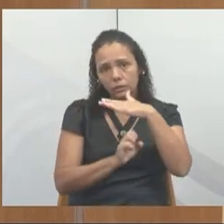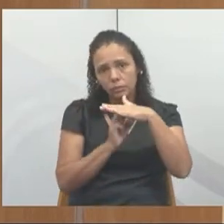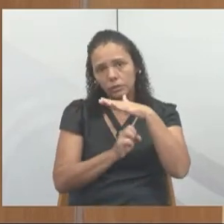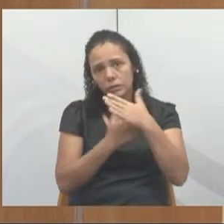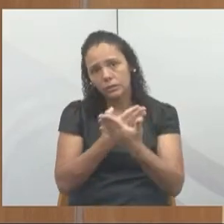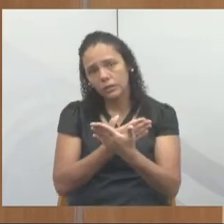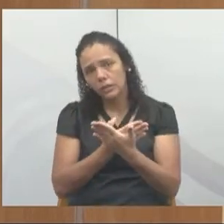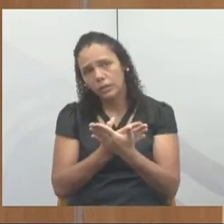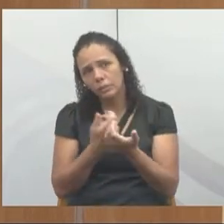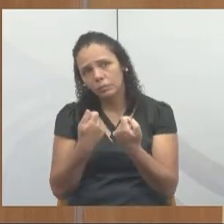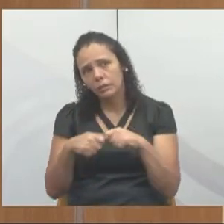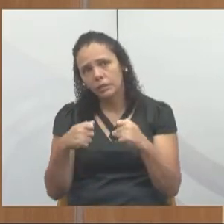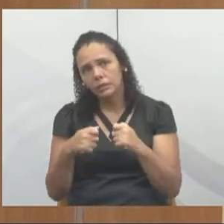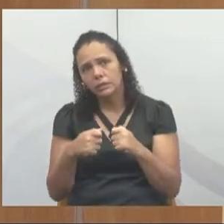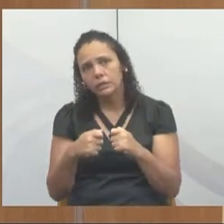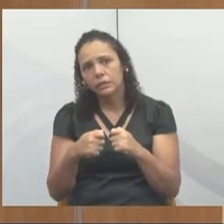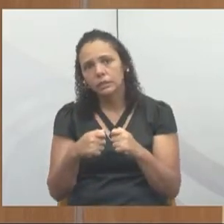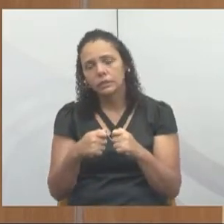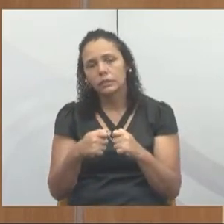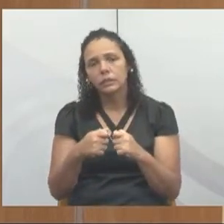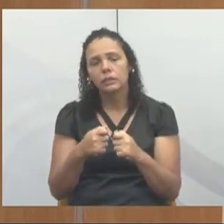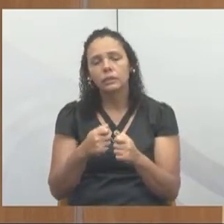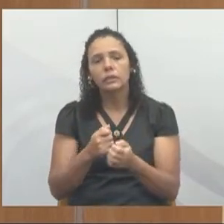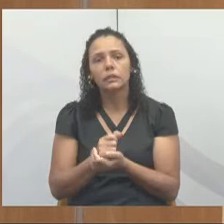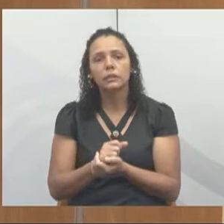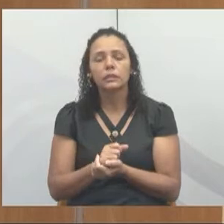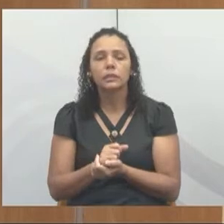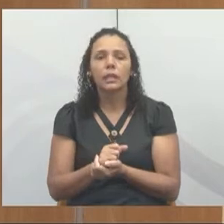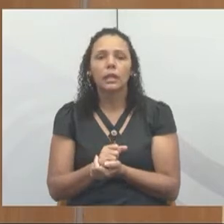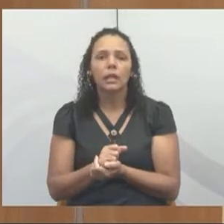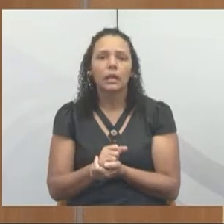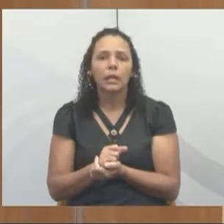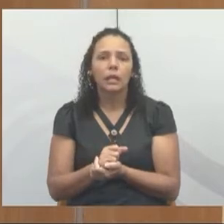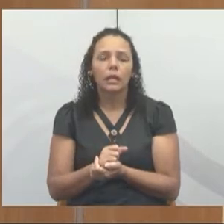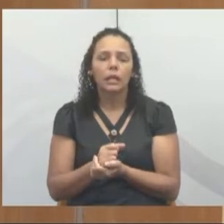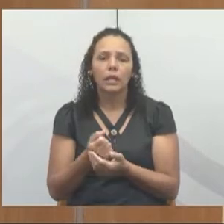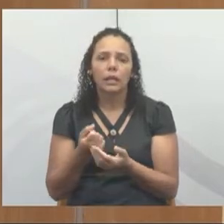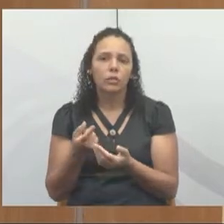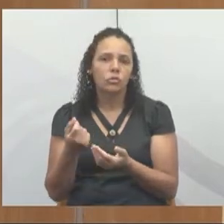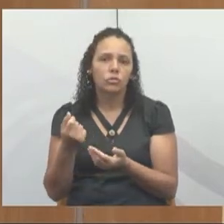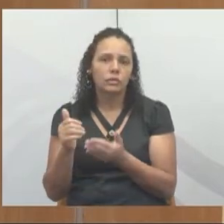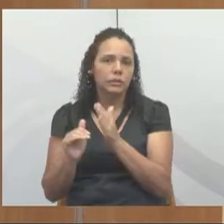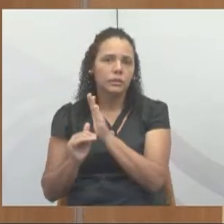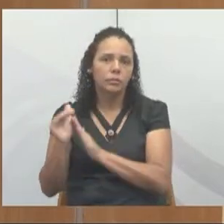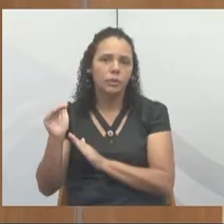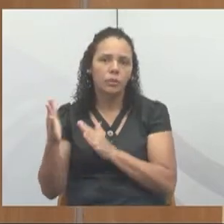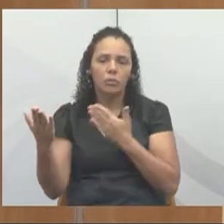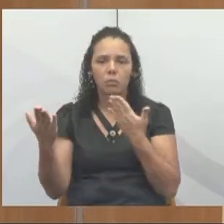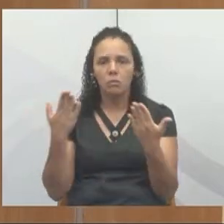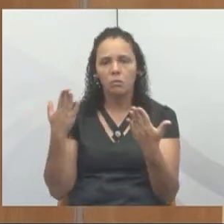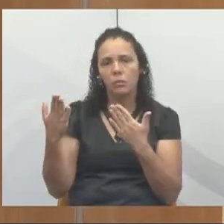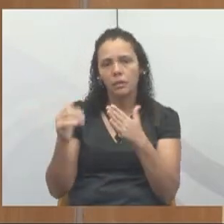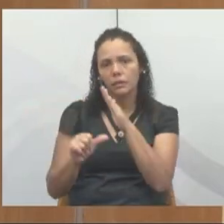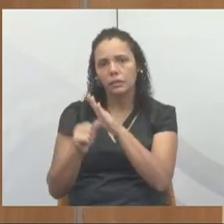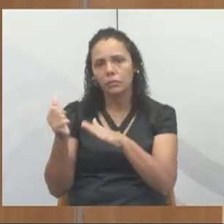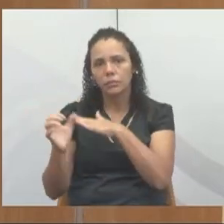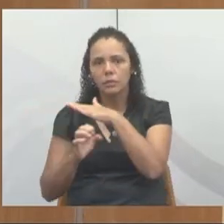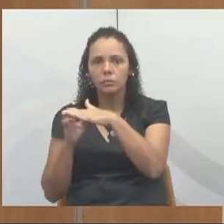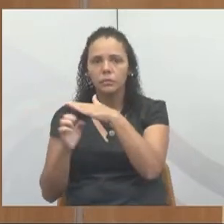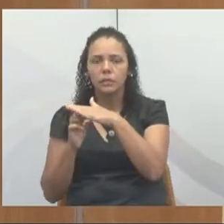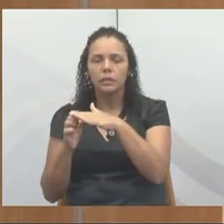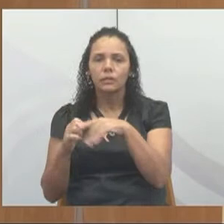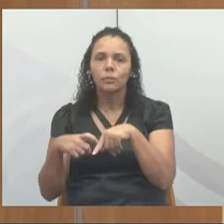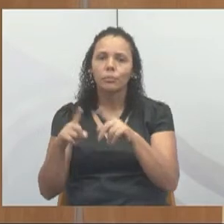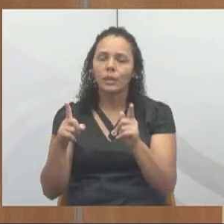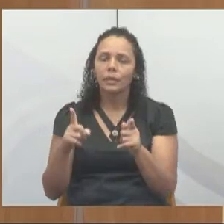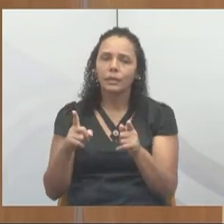ela precisaria dar o lance da primeira empresa. Ela não quis dar o lance da primeira empresa, precisou se abrir todo um processo de recurso,